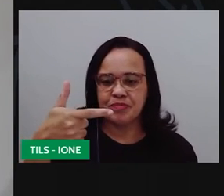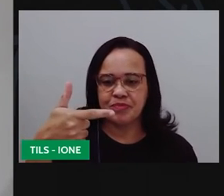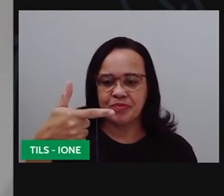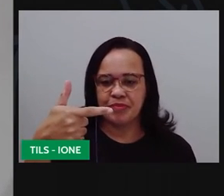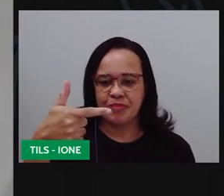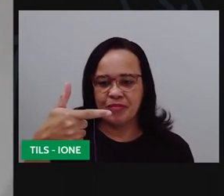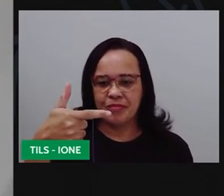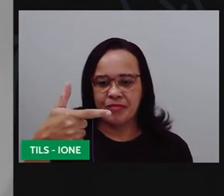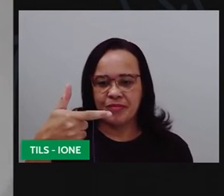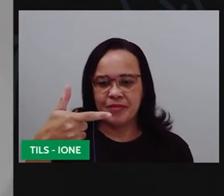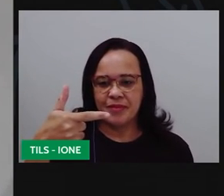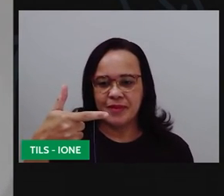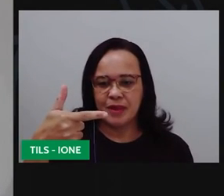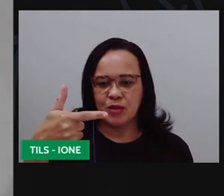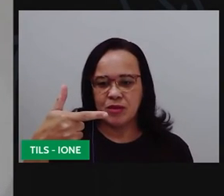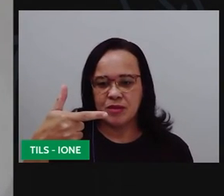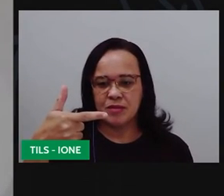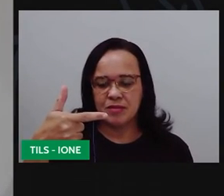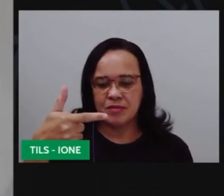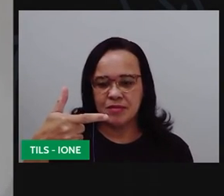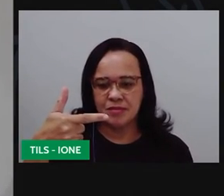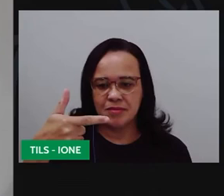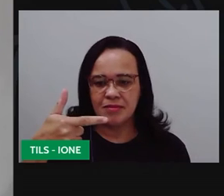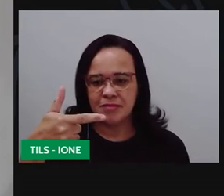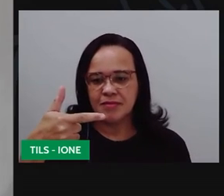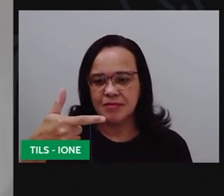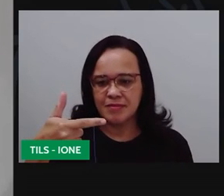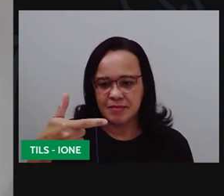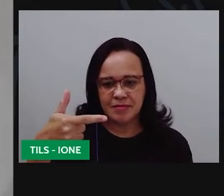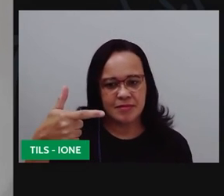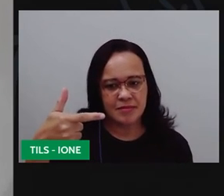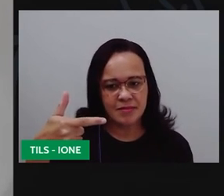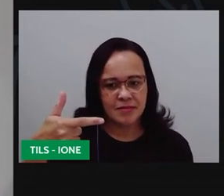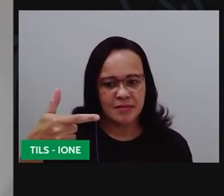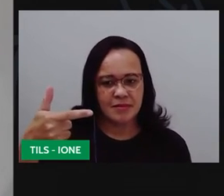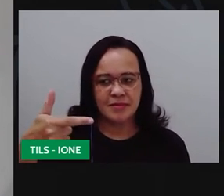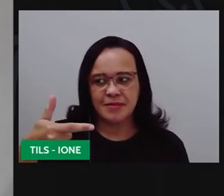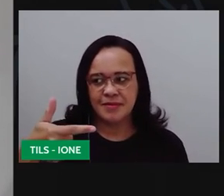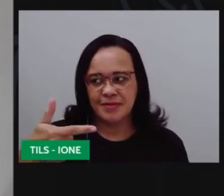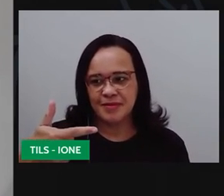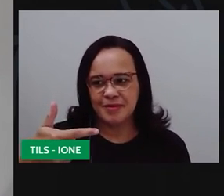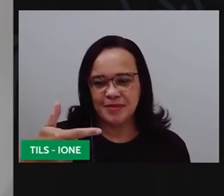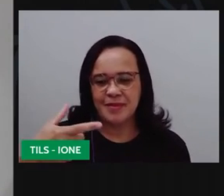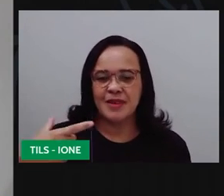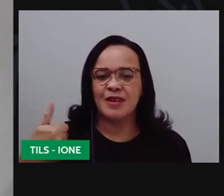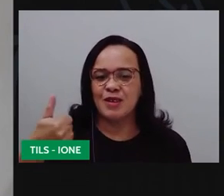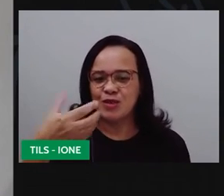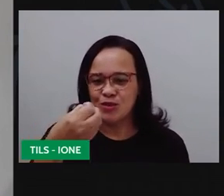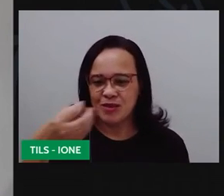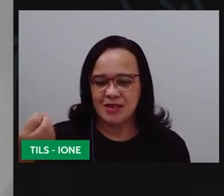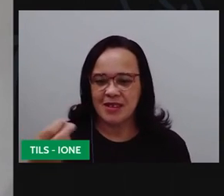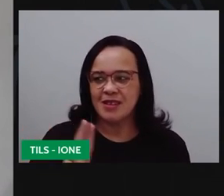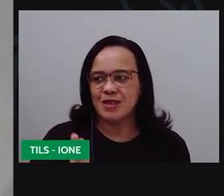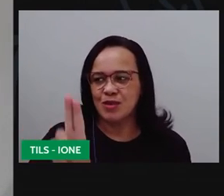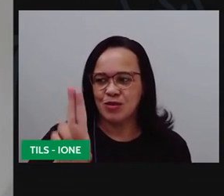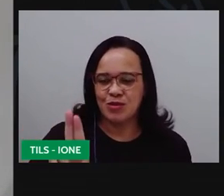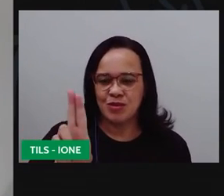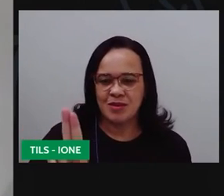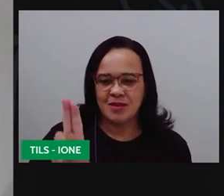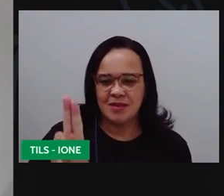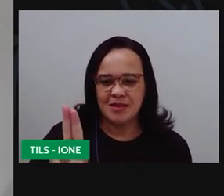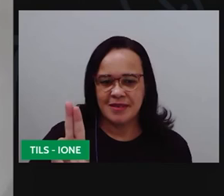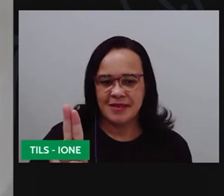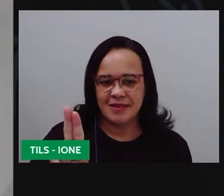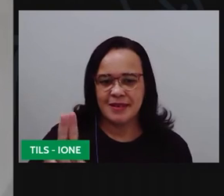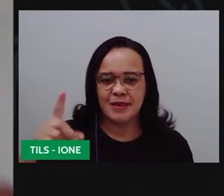vamos lá as duas centenas ou seja 200 unidades é isso